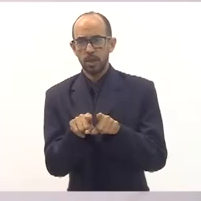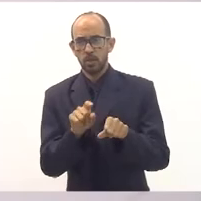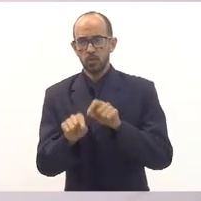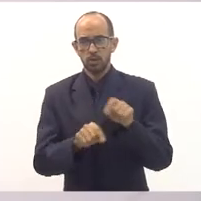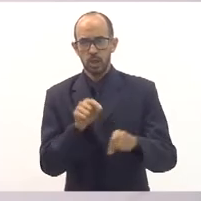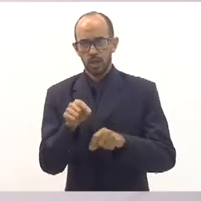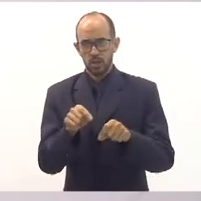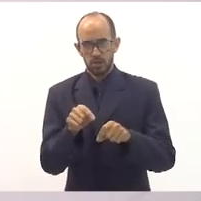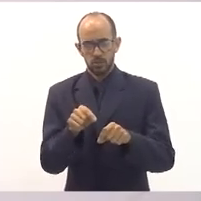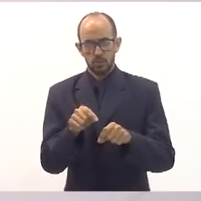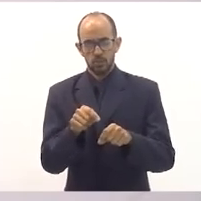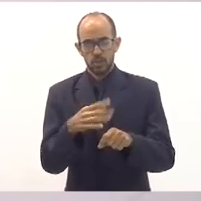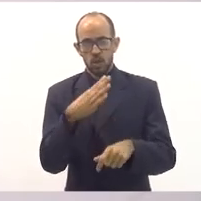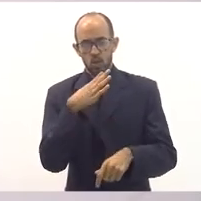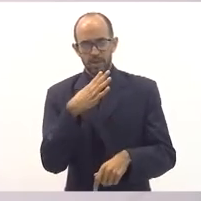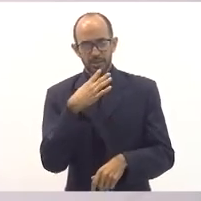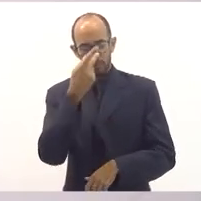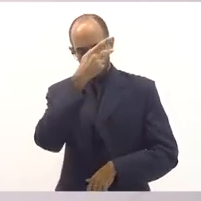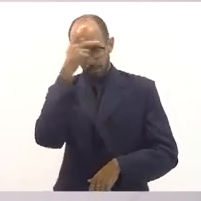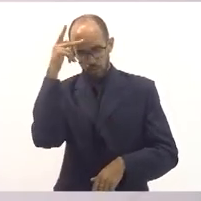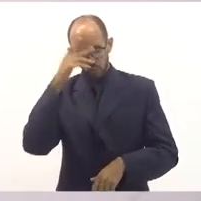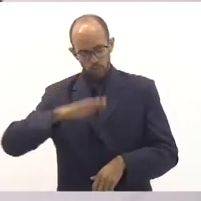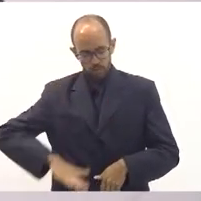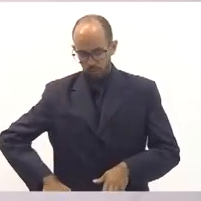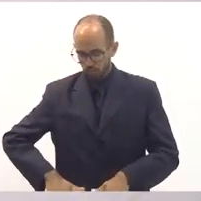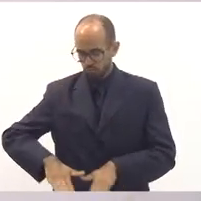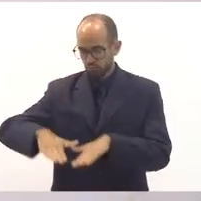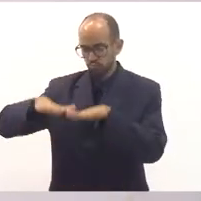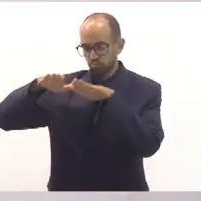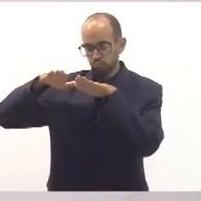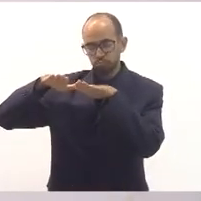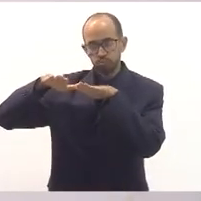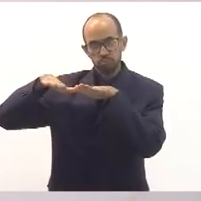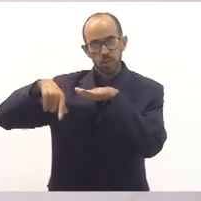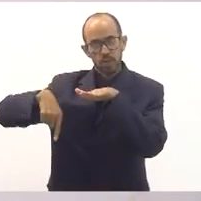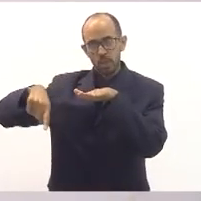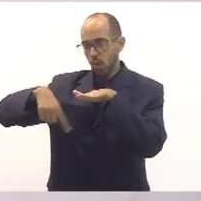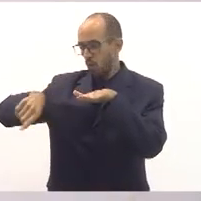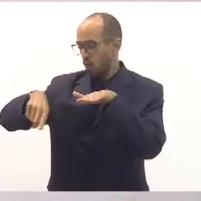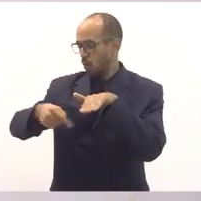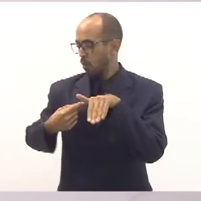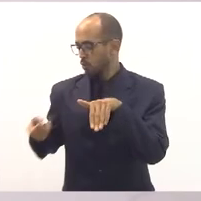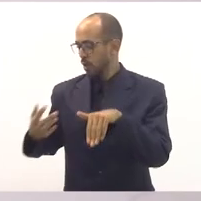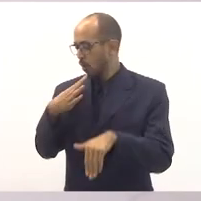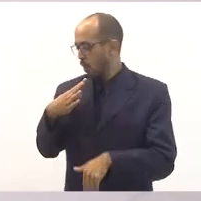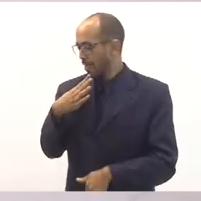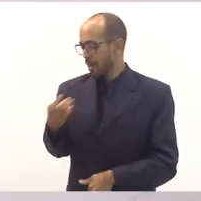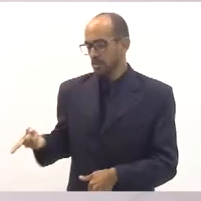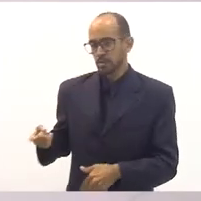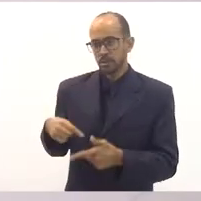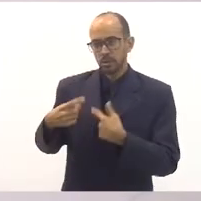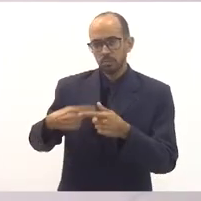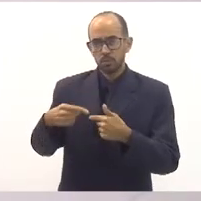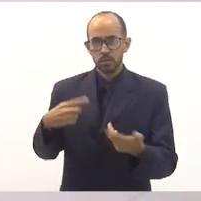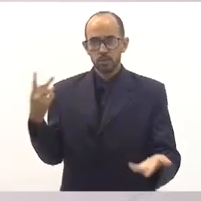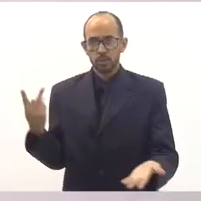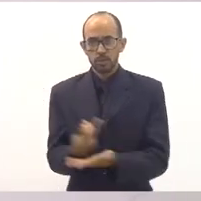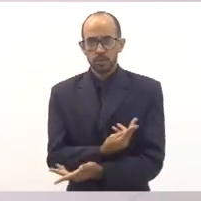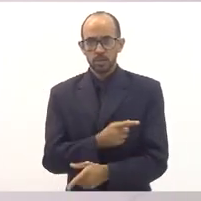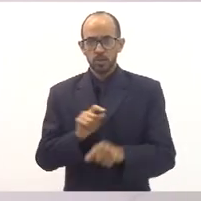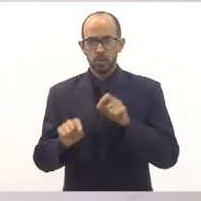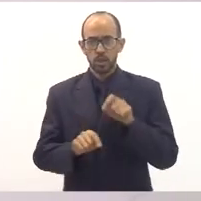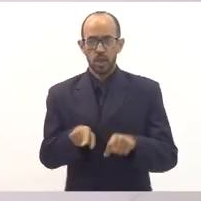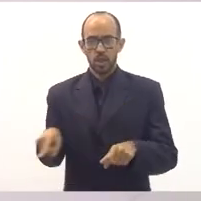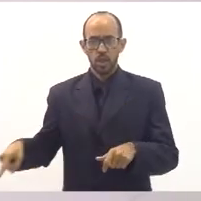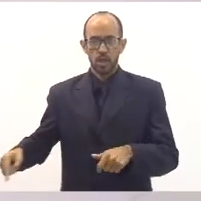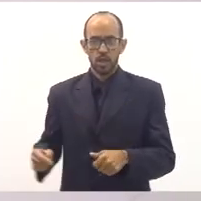conheceu um uma pessoa desde criança seu amigo de infância e o com passar do tempo você vê